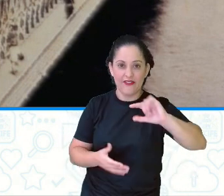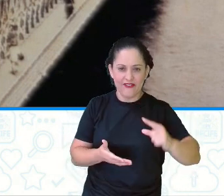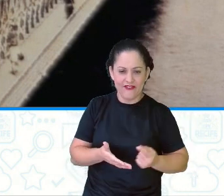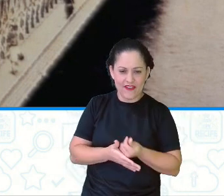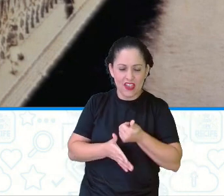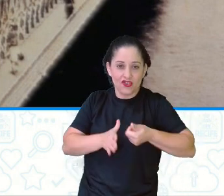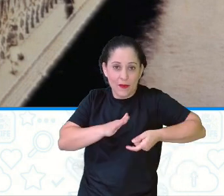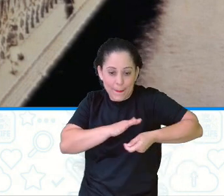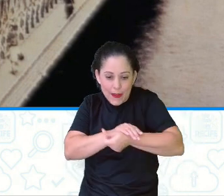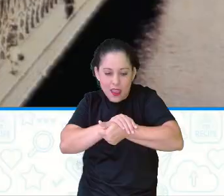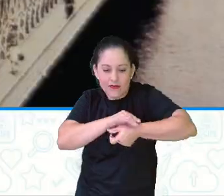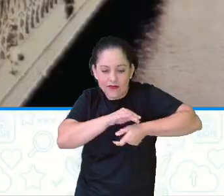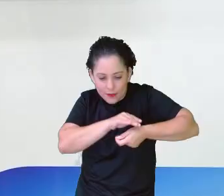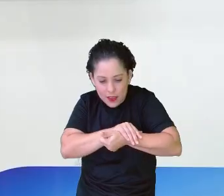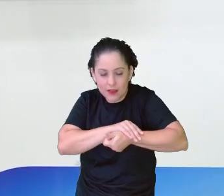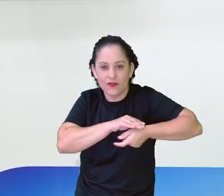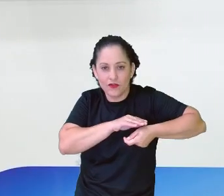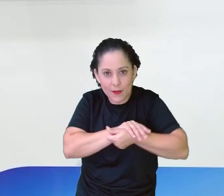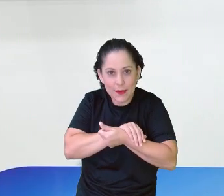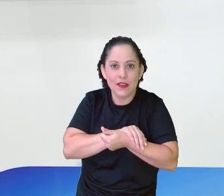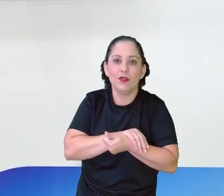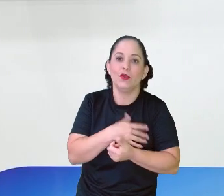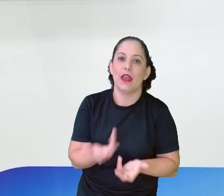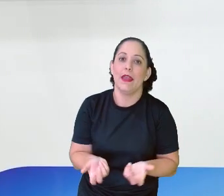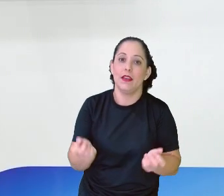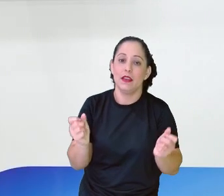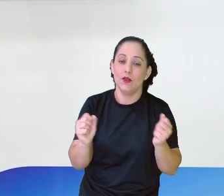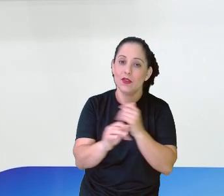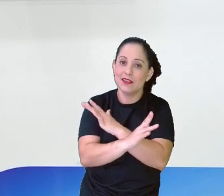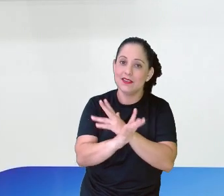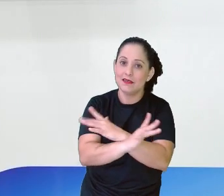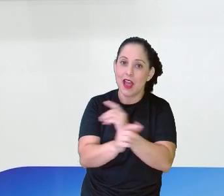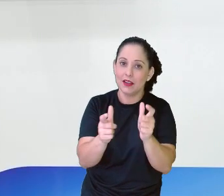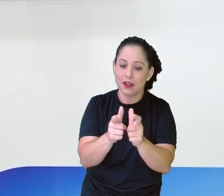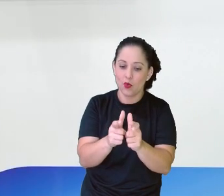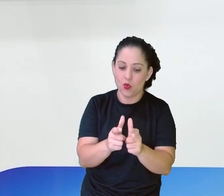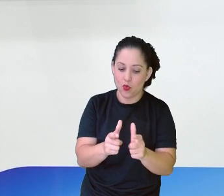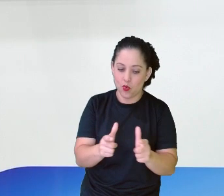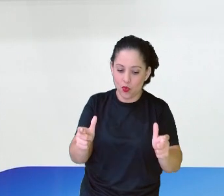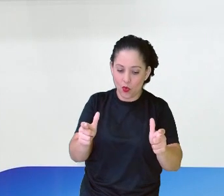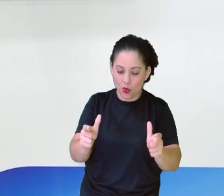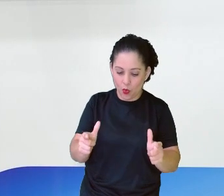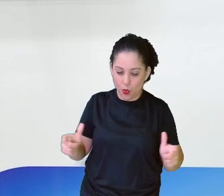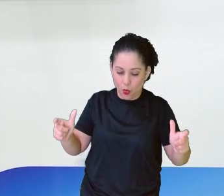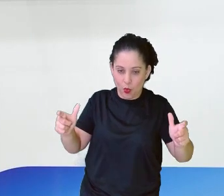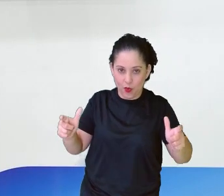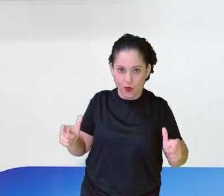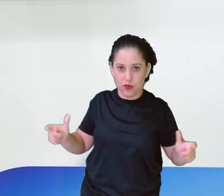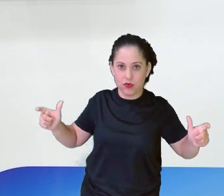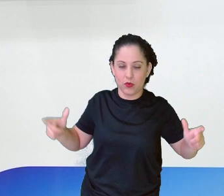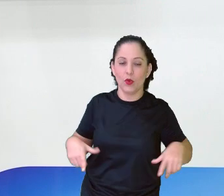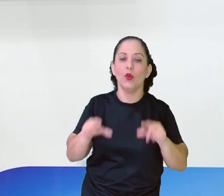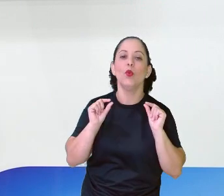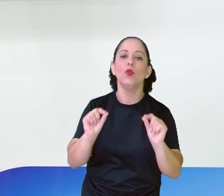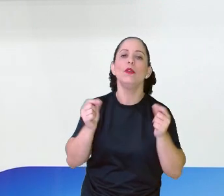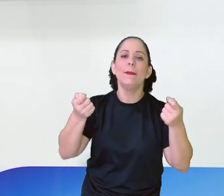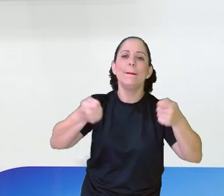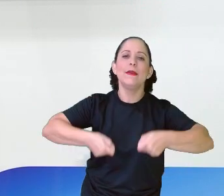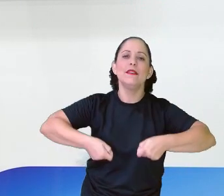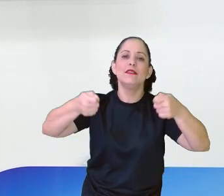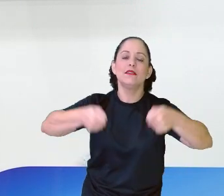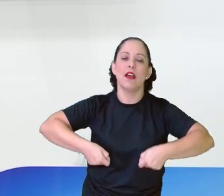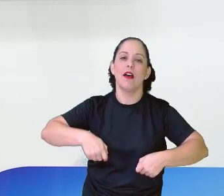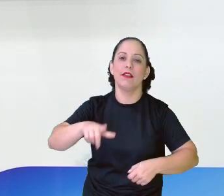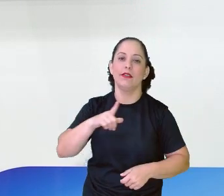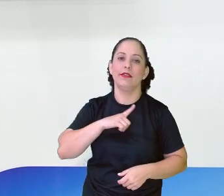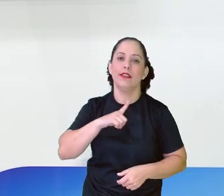a necessidade daquela população que estava ali. Como foi crescendo um porto aqui na cidade do Recife, o que era necessário? Foram